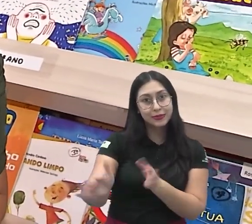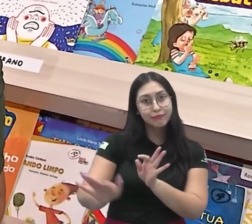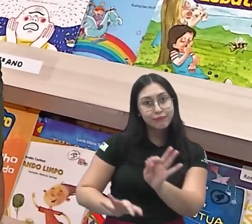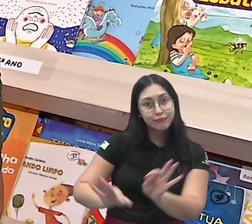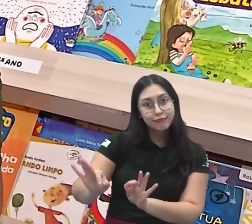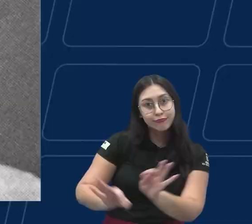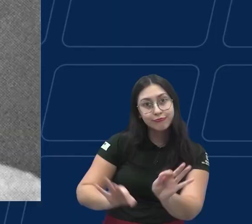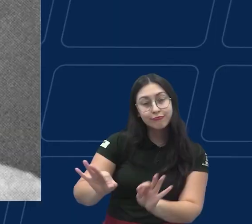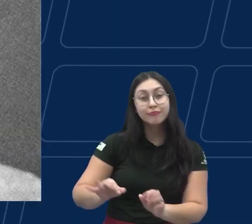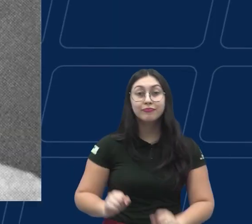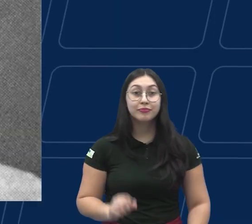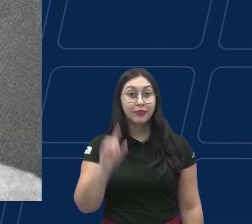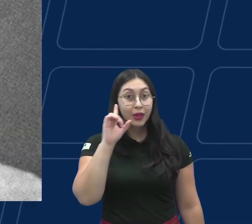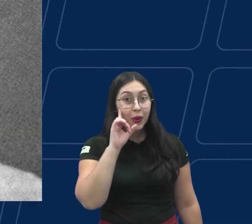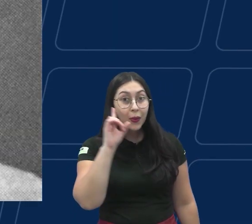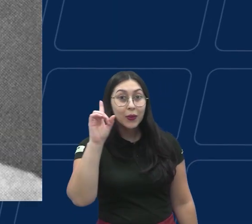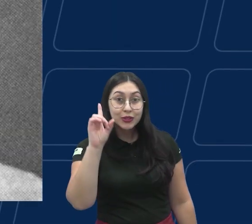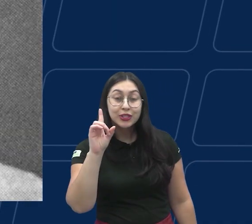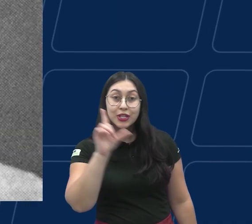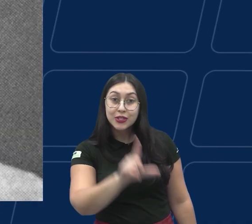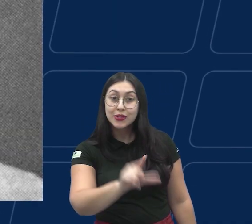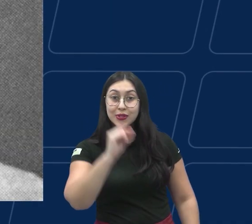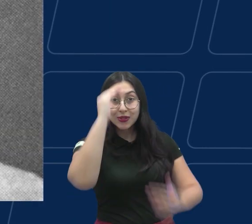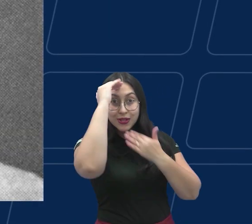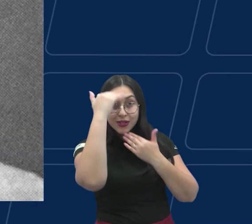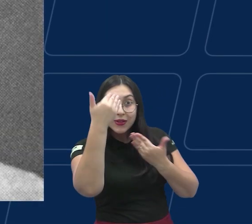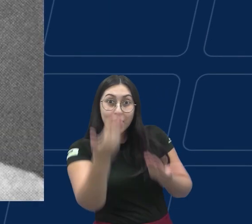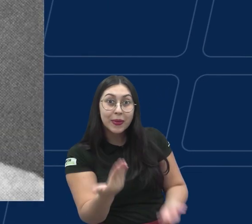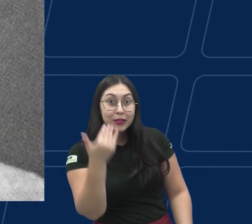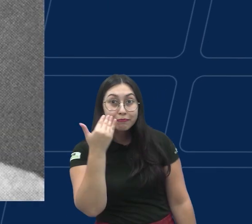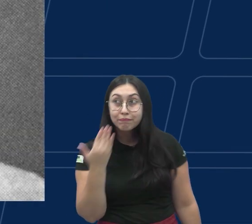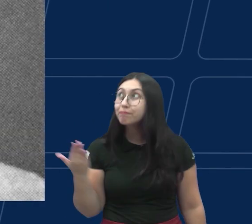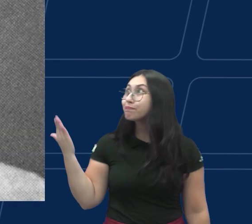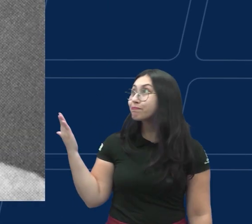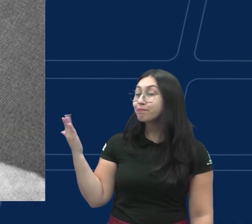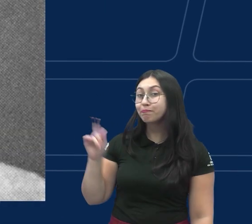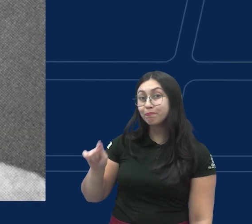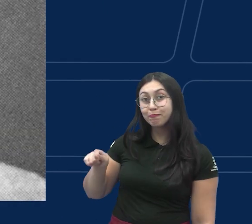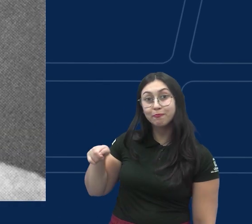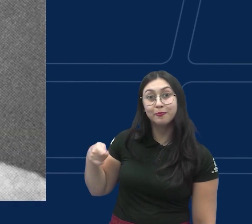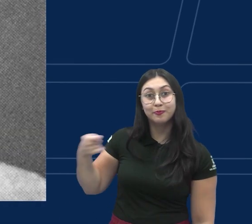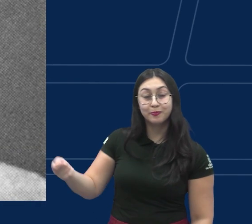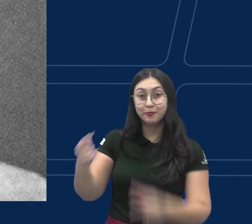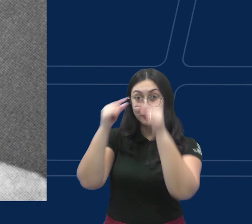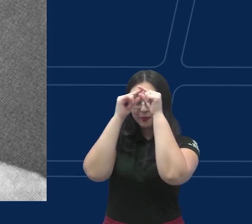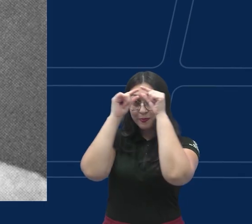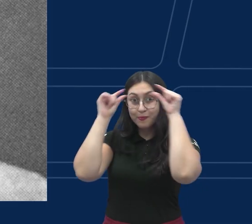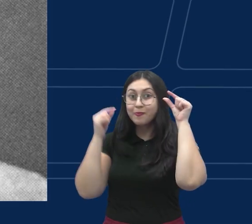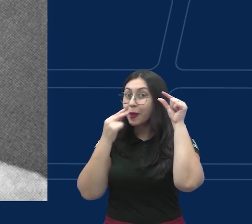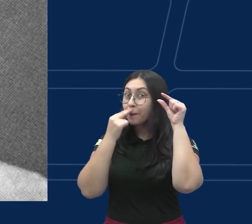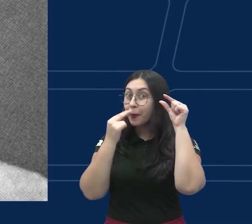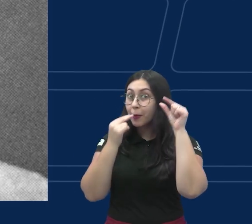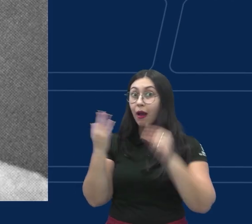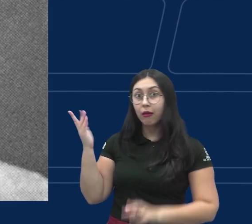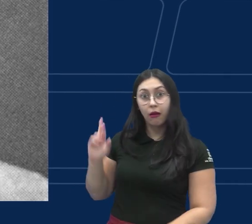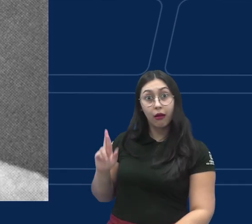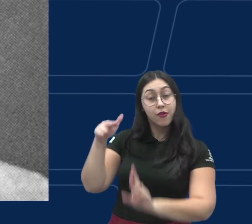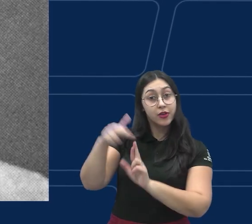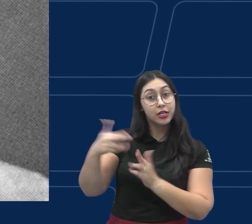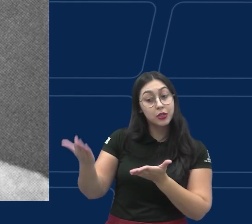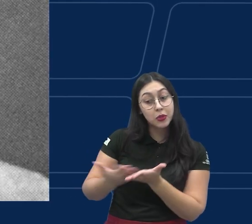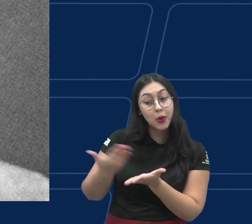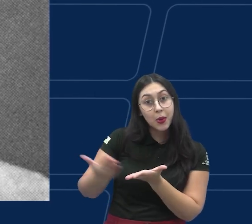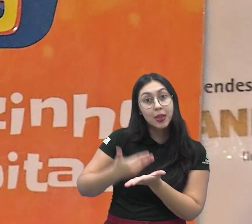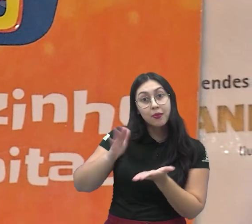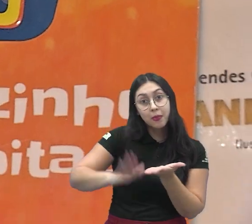ser construídos. A data foi escolhida em homenagem ao escritor Monteiro Lobato, considerado o pai da literatura infantil